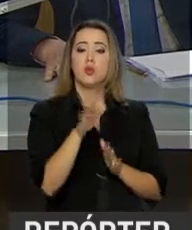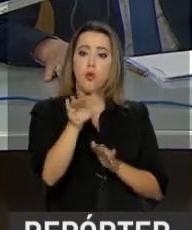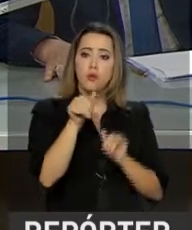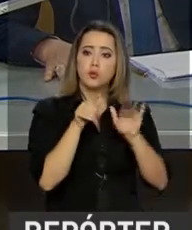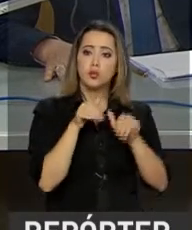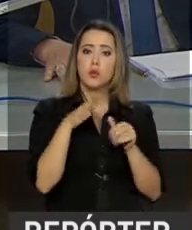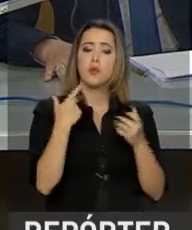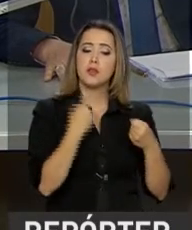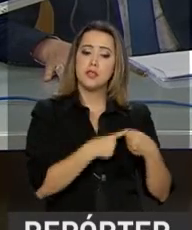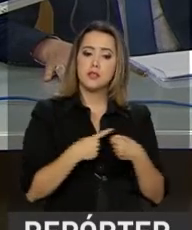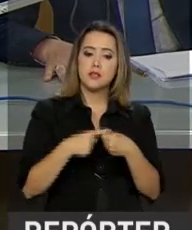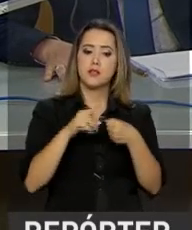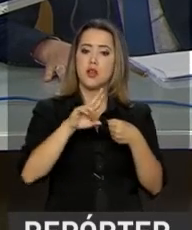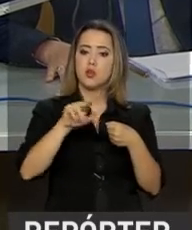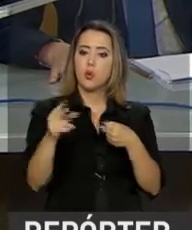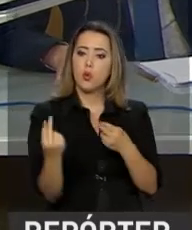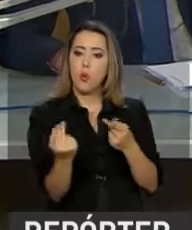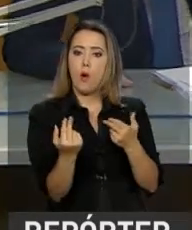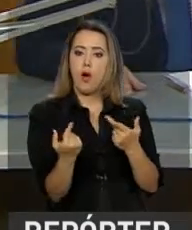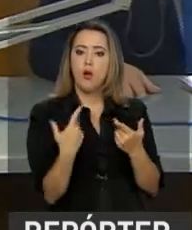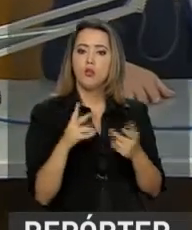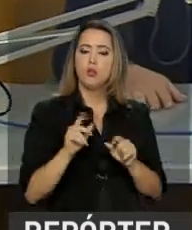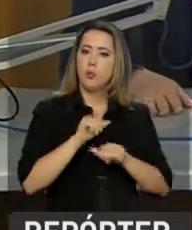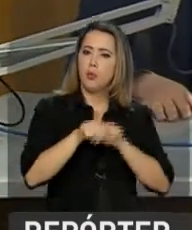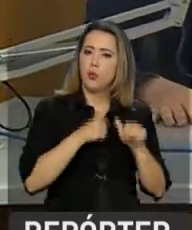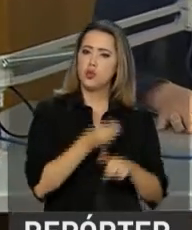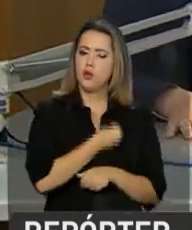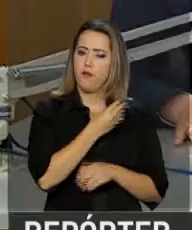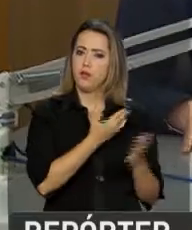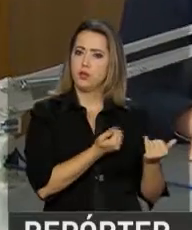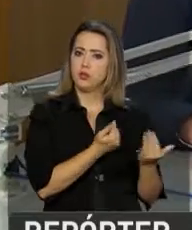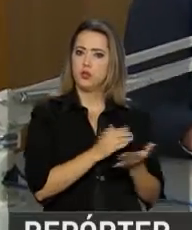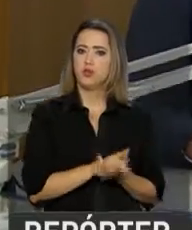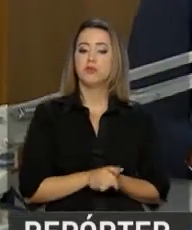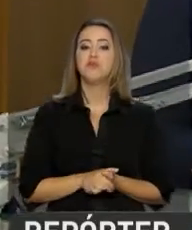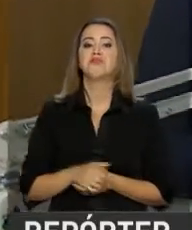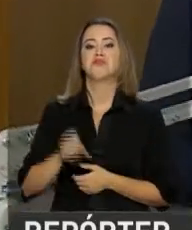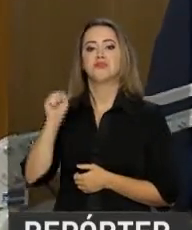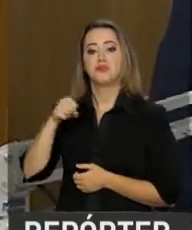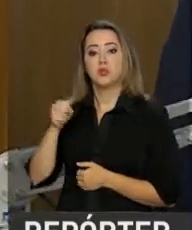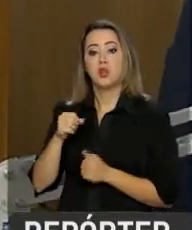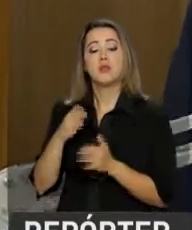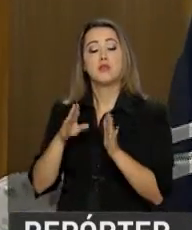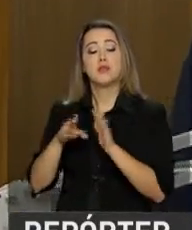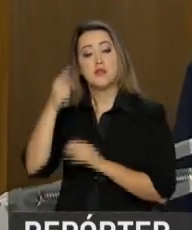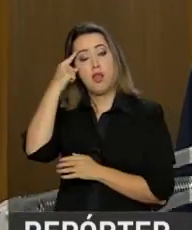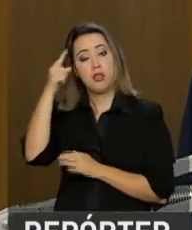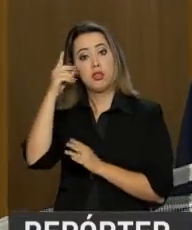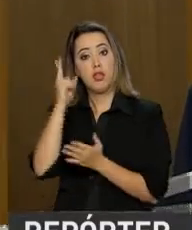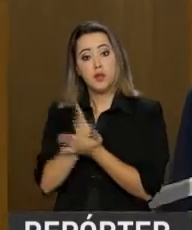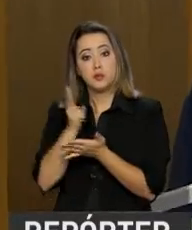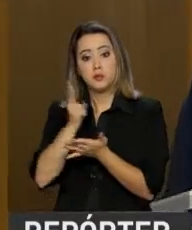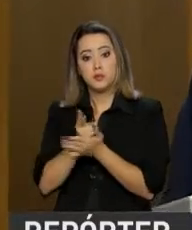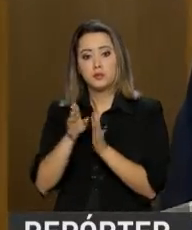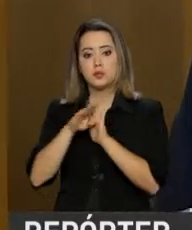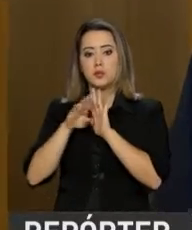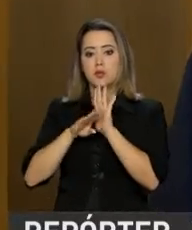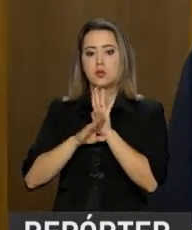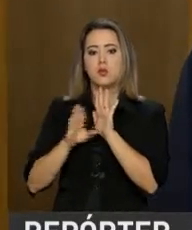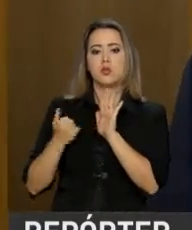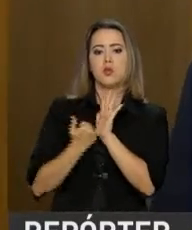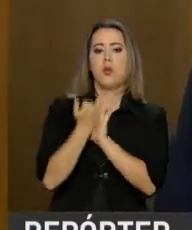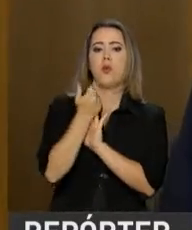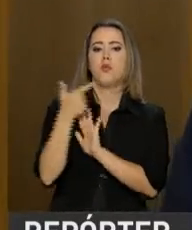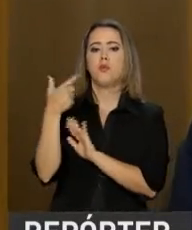cidades e estados façam o mesmo a ideia é mesmo esse problema existe desde 2000 e 13 ele está há mais de três anos